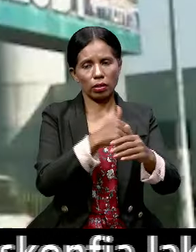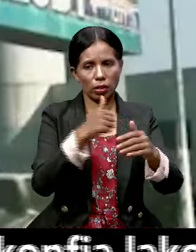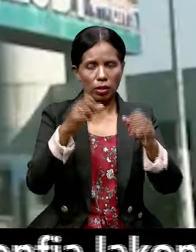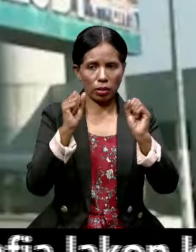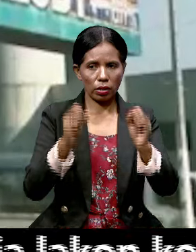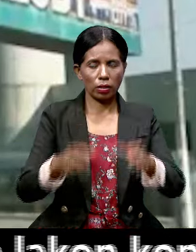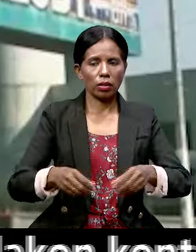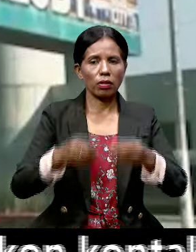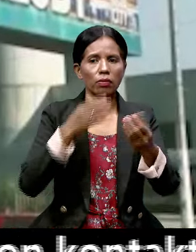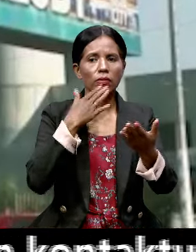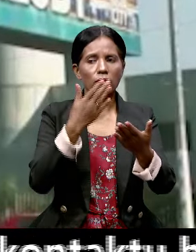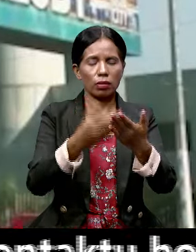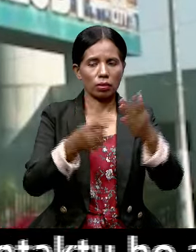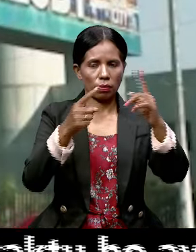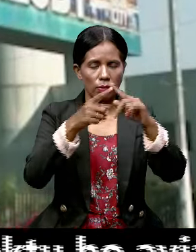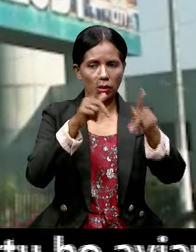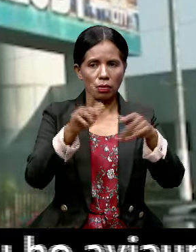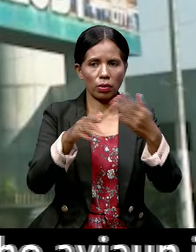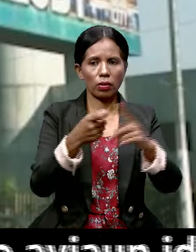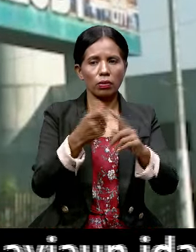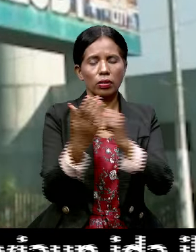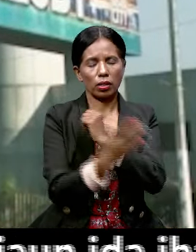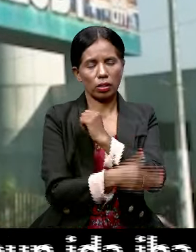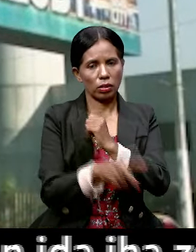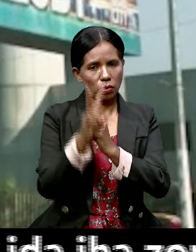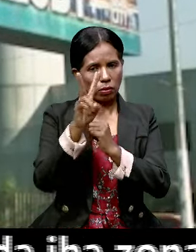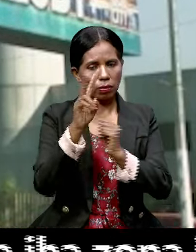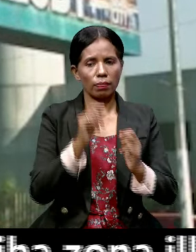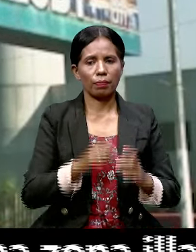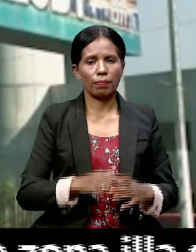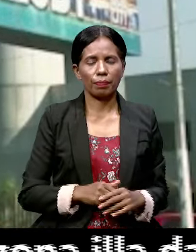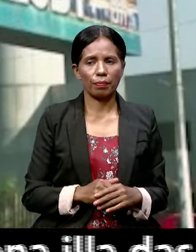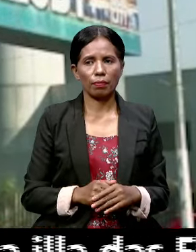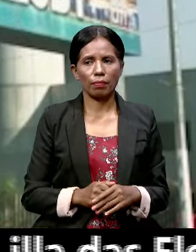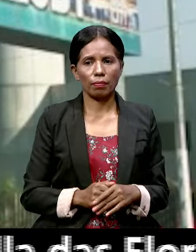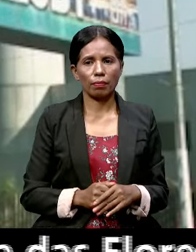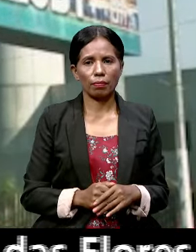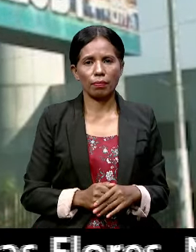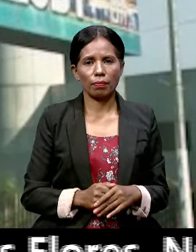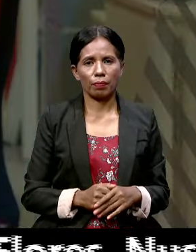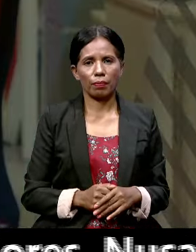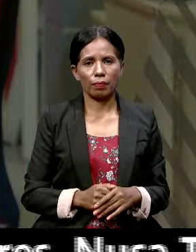for benefício ba povo Sina são rua refere.